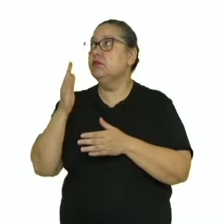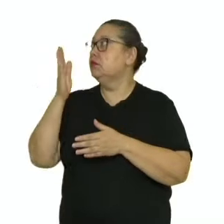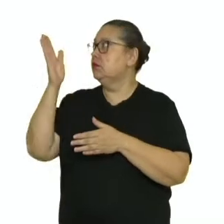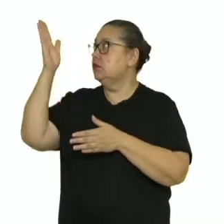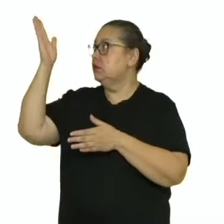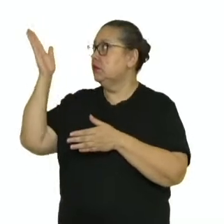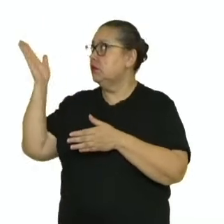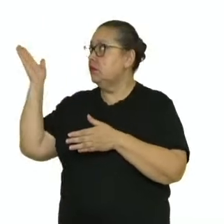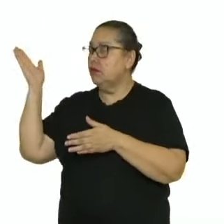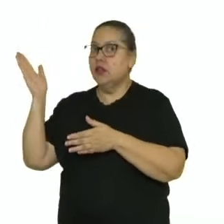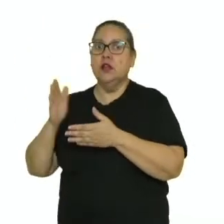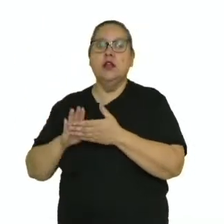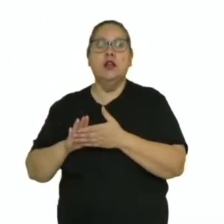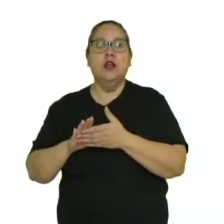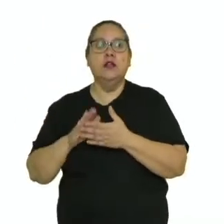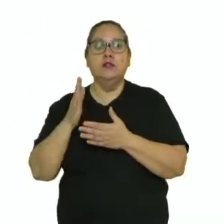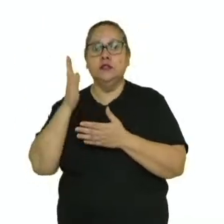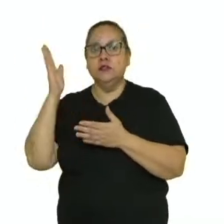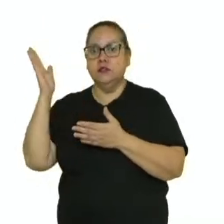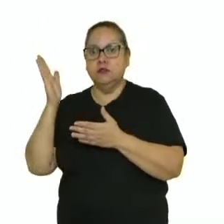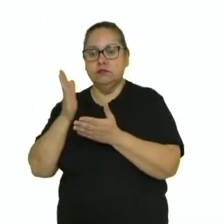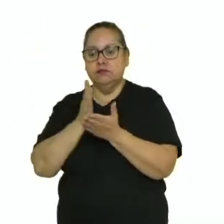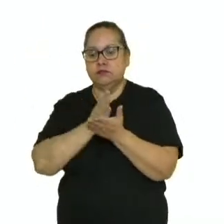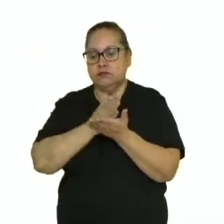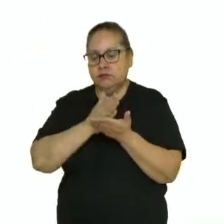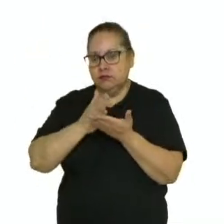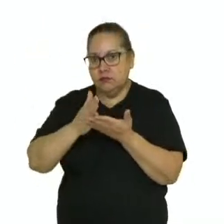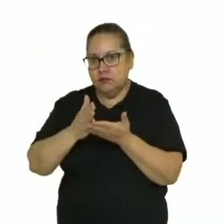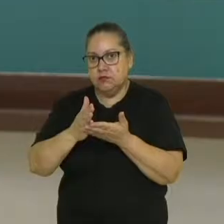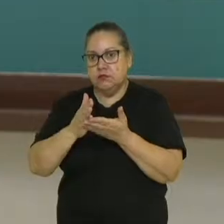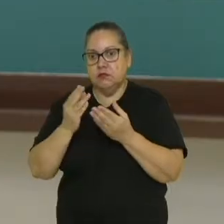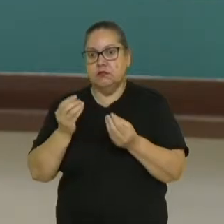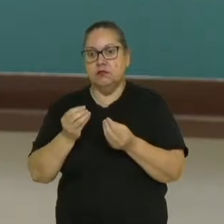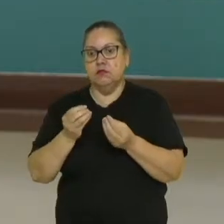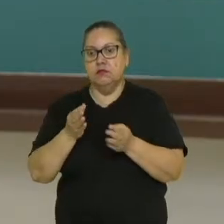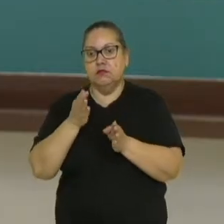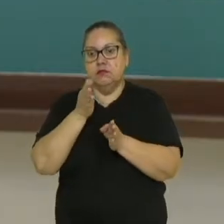e telófase. Né? Então, essas partes aqui que são da